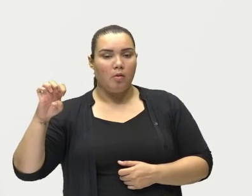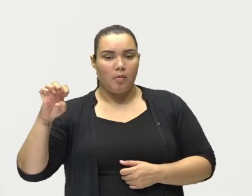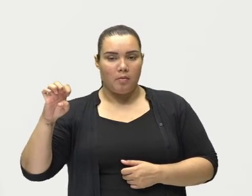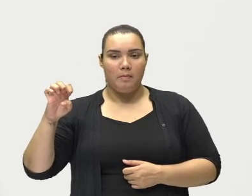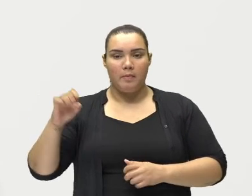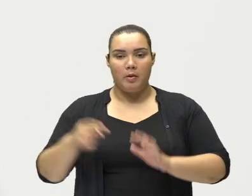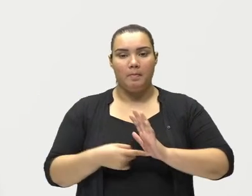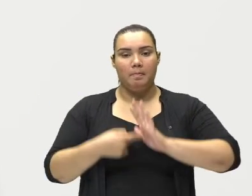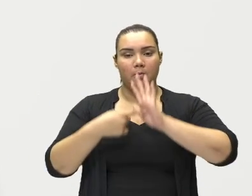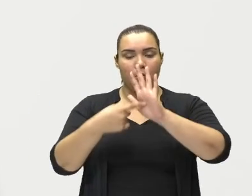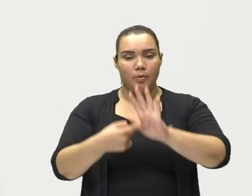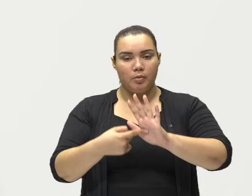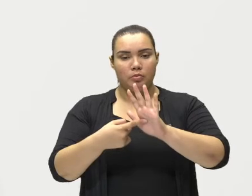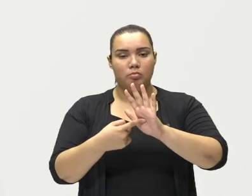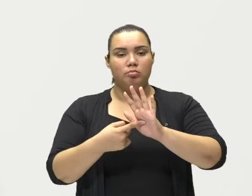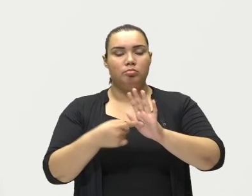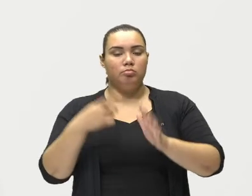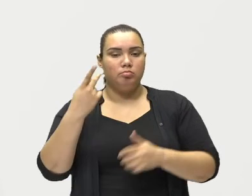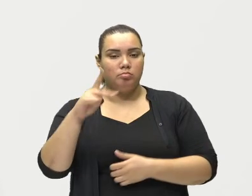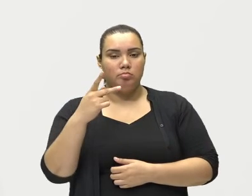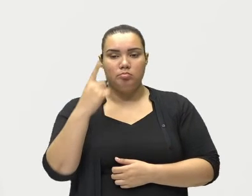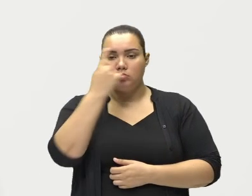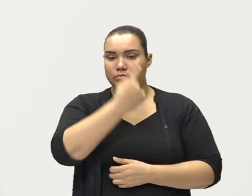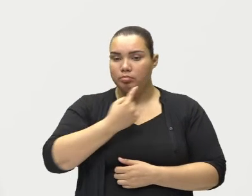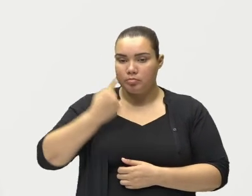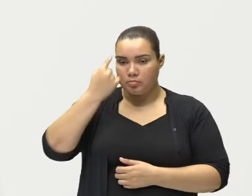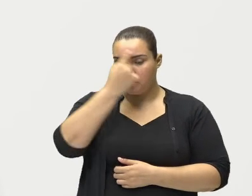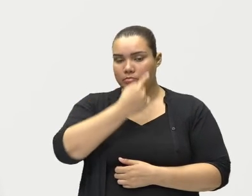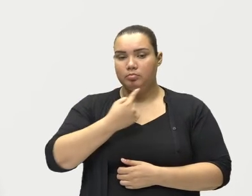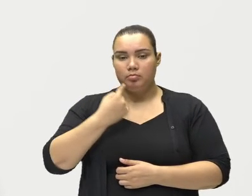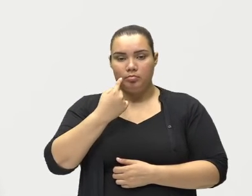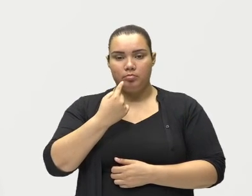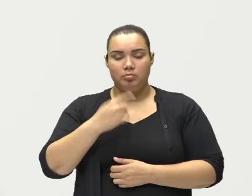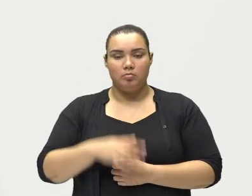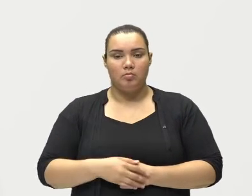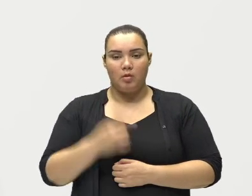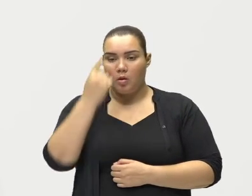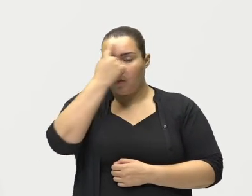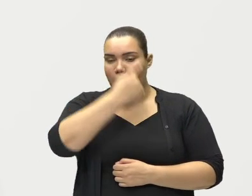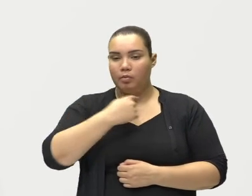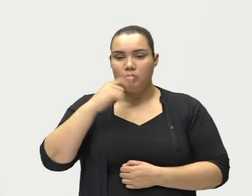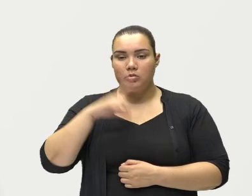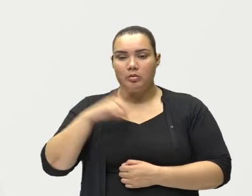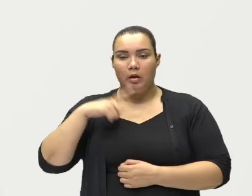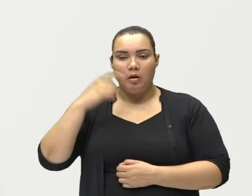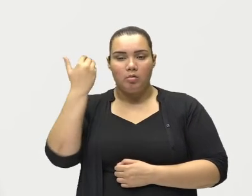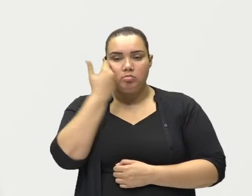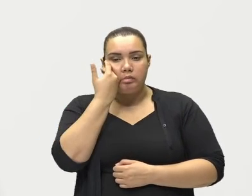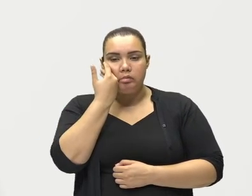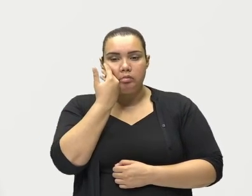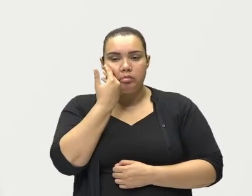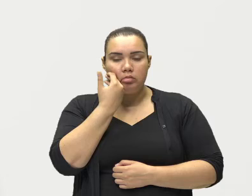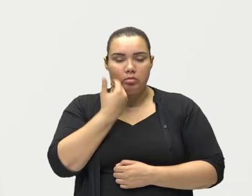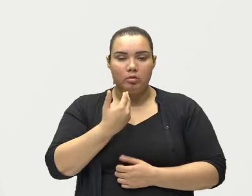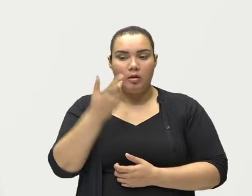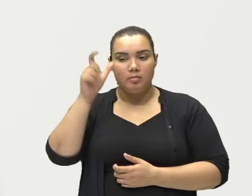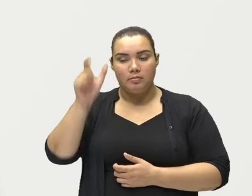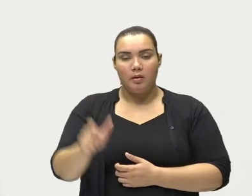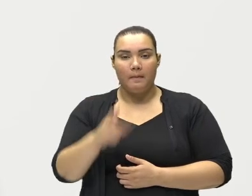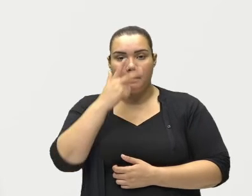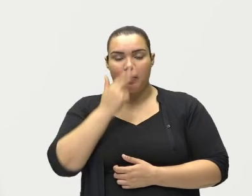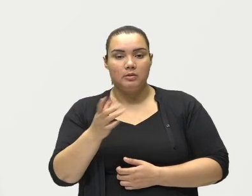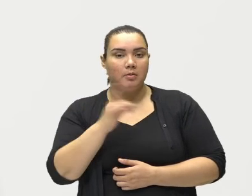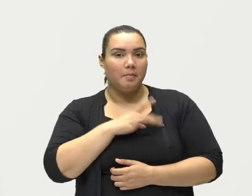Conformidade, né? Conforme indicava. Ou seja, o rosto dela estava pálido. Logo, né, a moça parecia